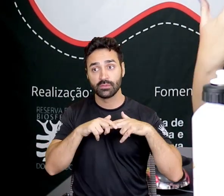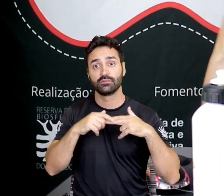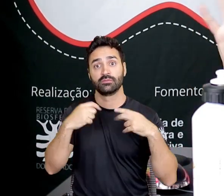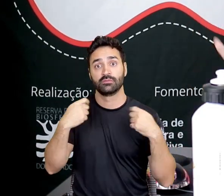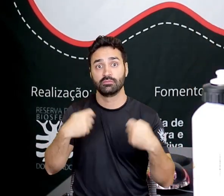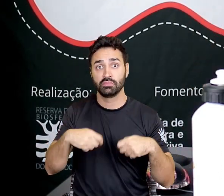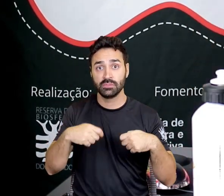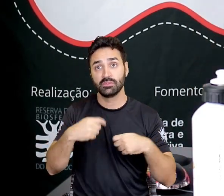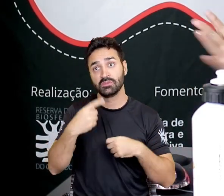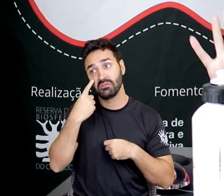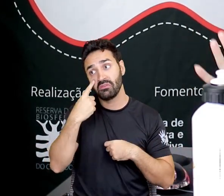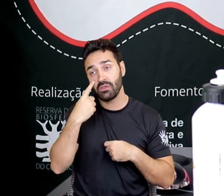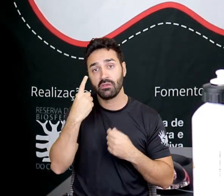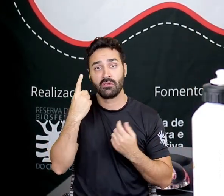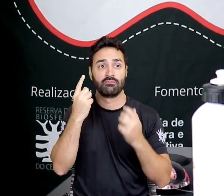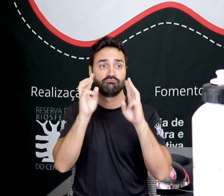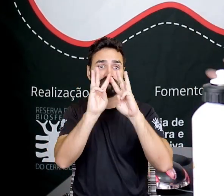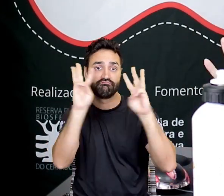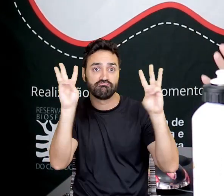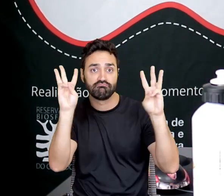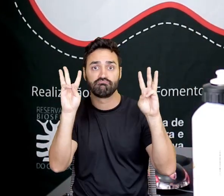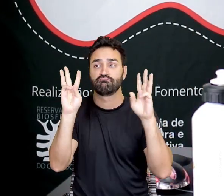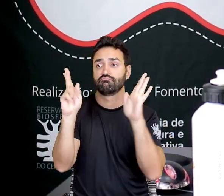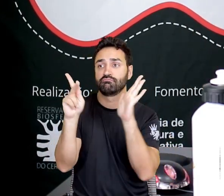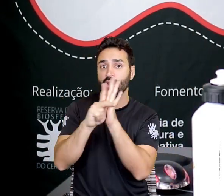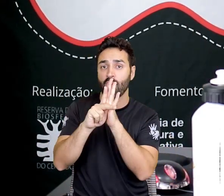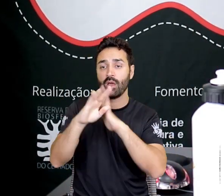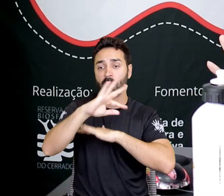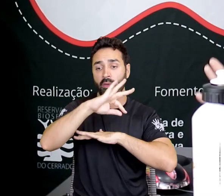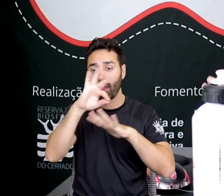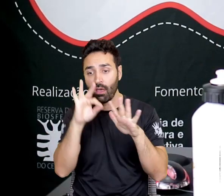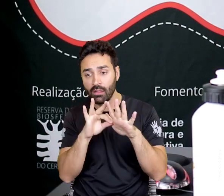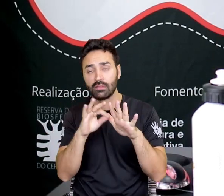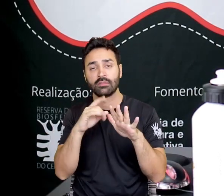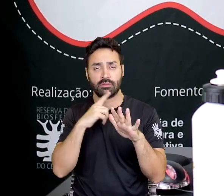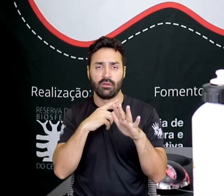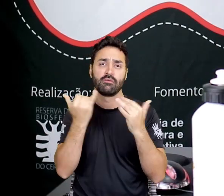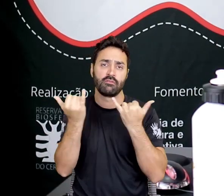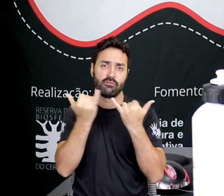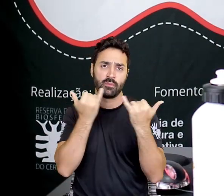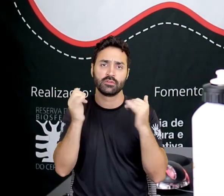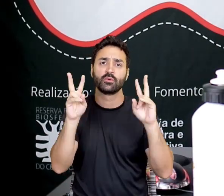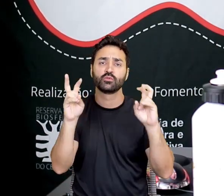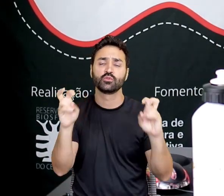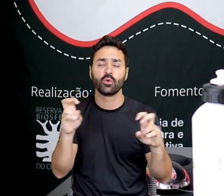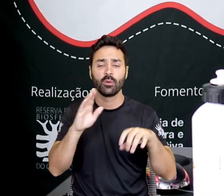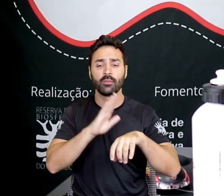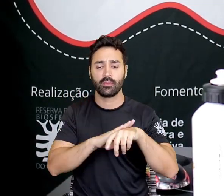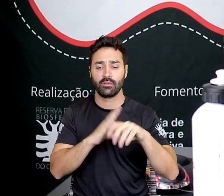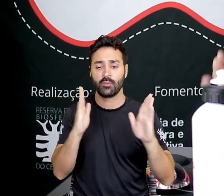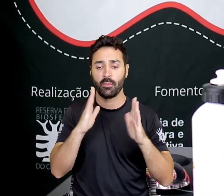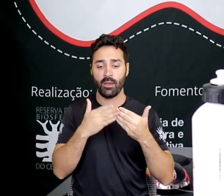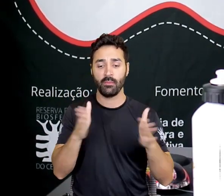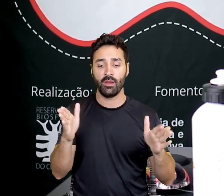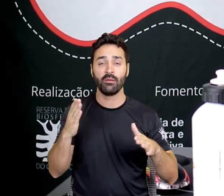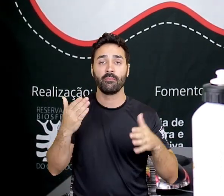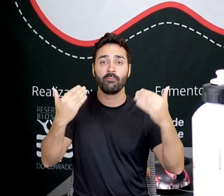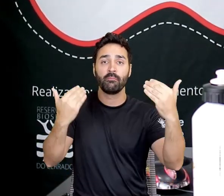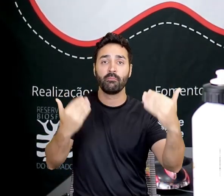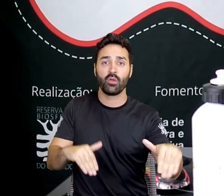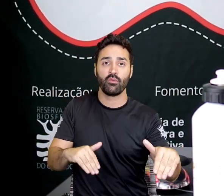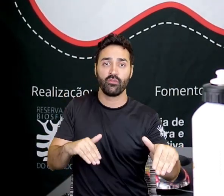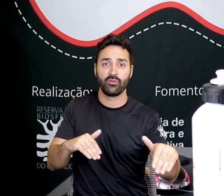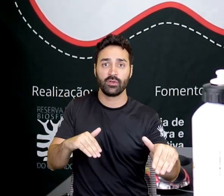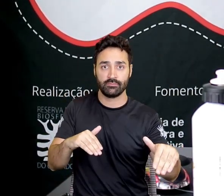né, nas mídias ou no próprio site para ver essa questão do vestibular, quando vai estar aberto, quando vão